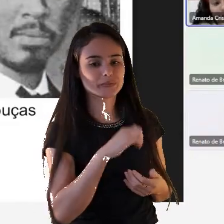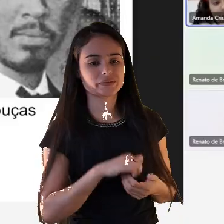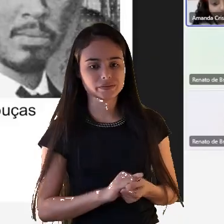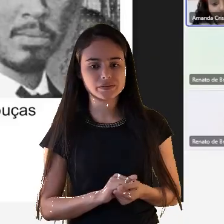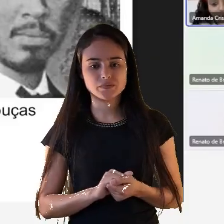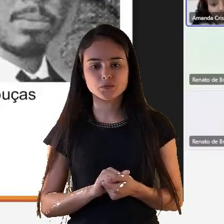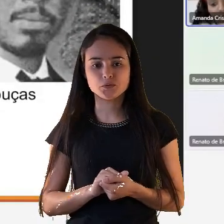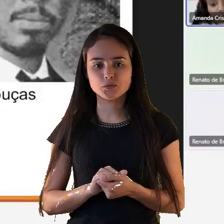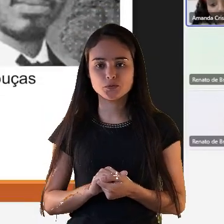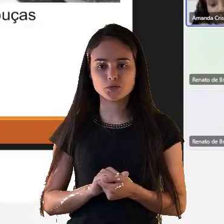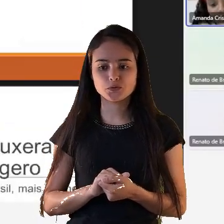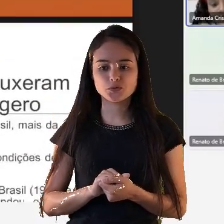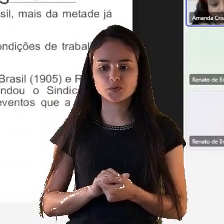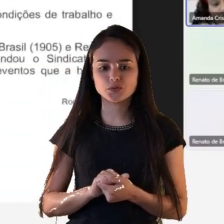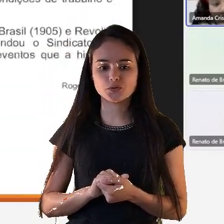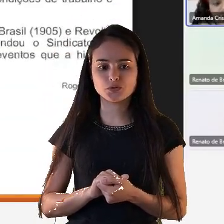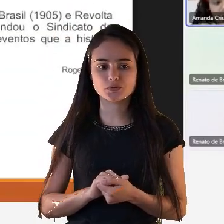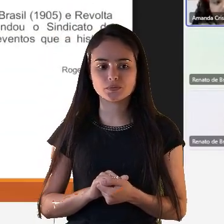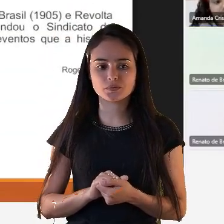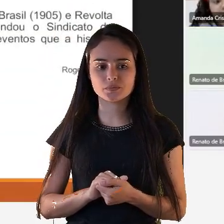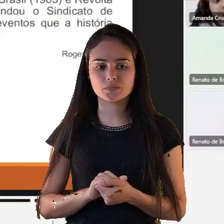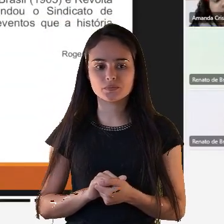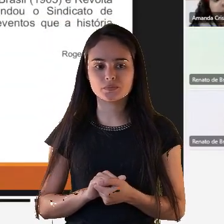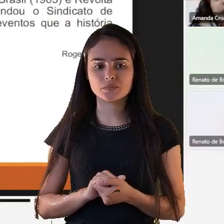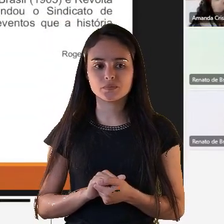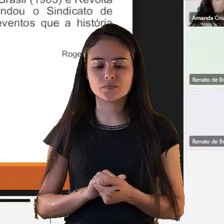Pode passar, Lelo.